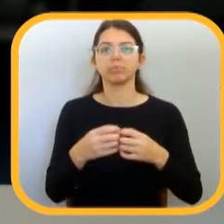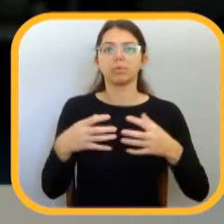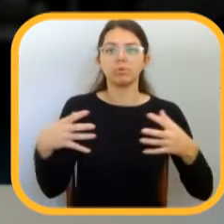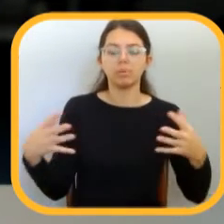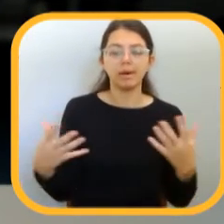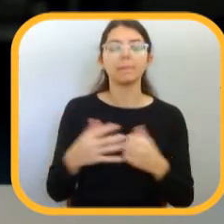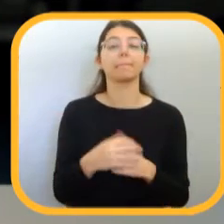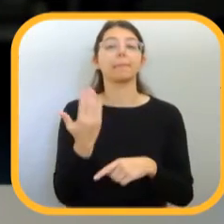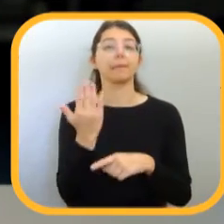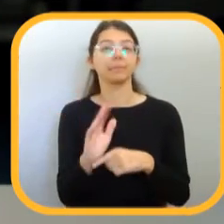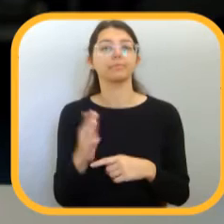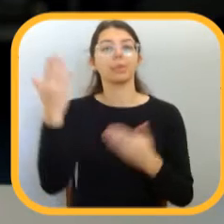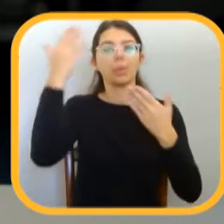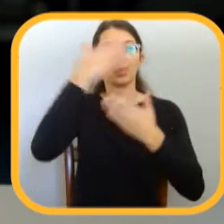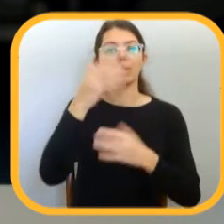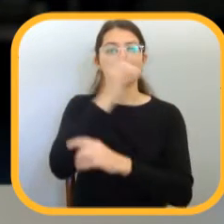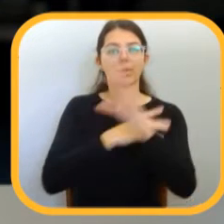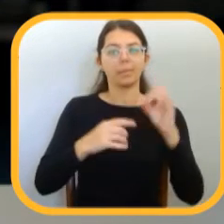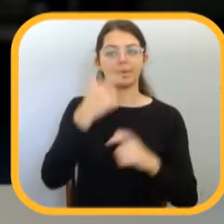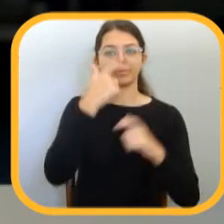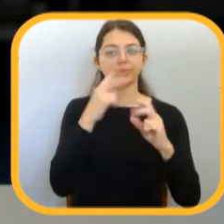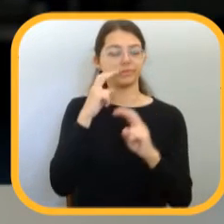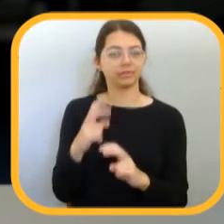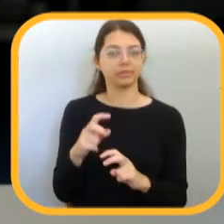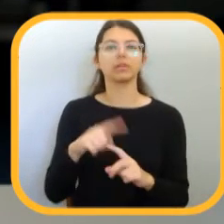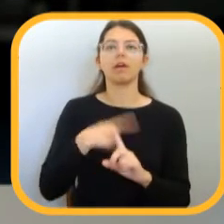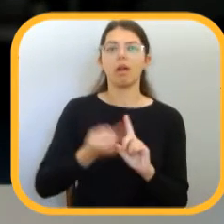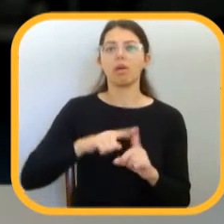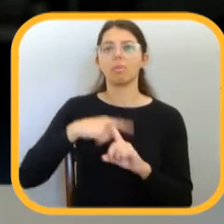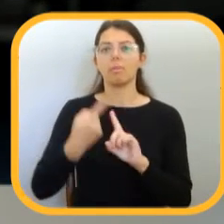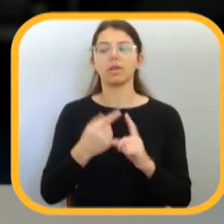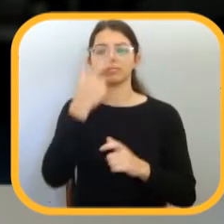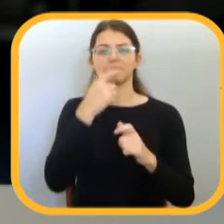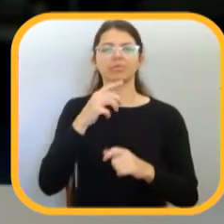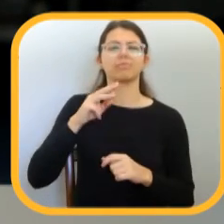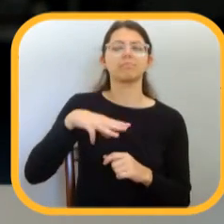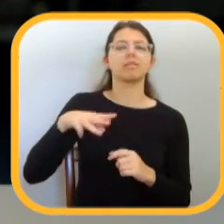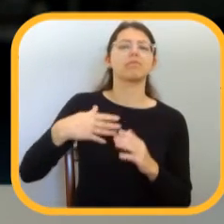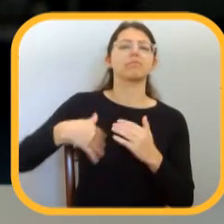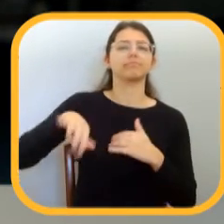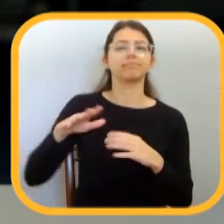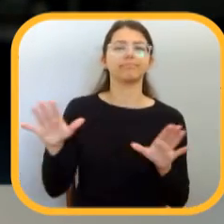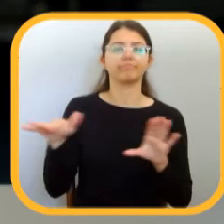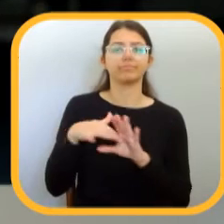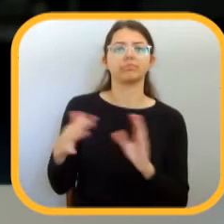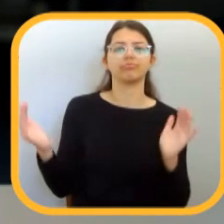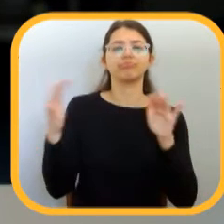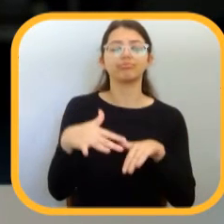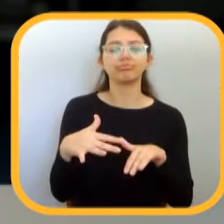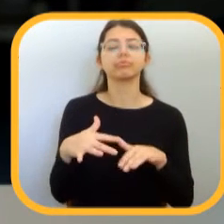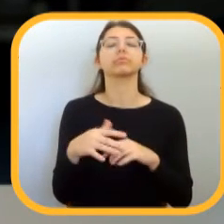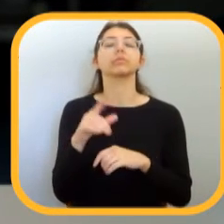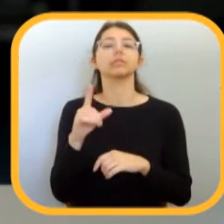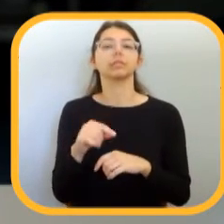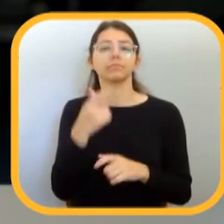nesta área. Um exemplo é a Noite Europeia dos Investigadores, um evento anual que junta milhões de participantes e profissionais em